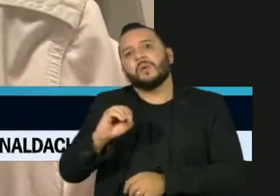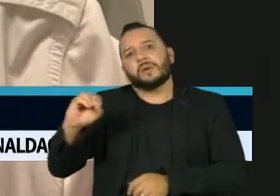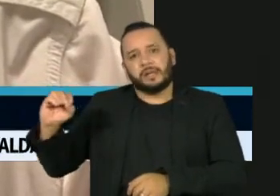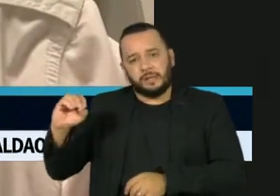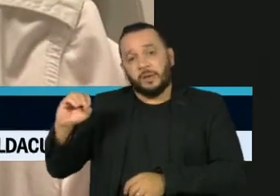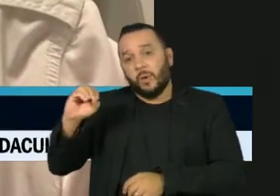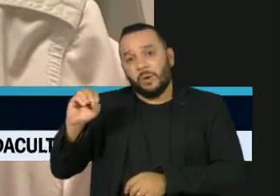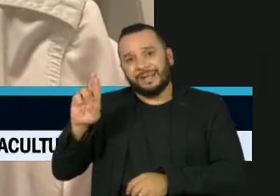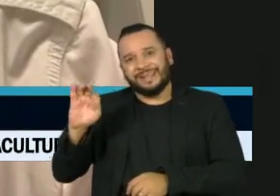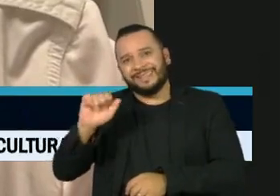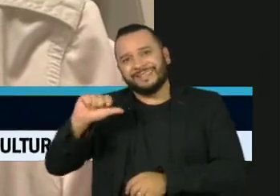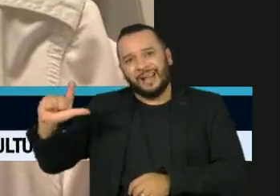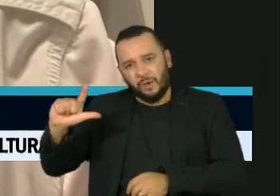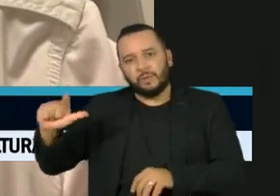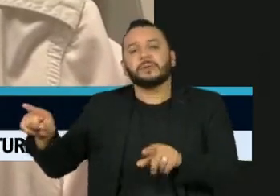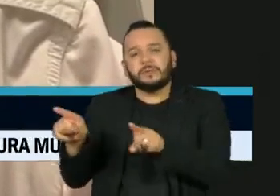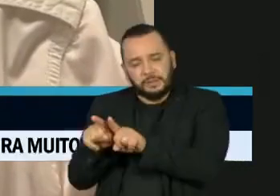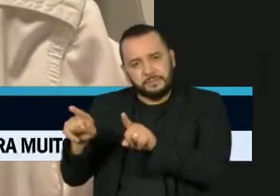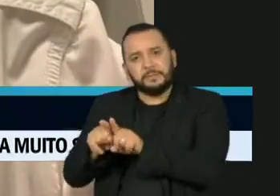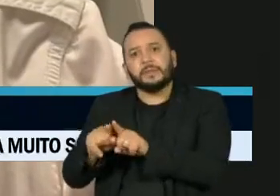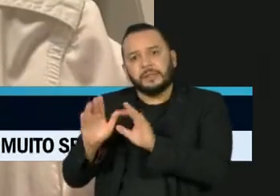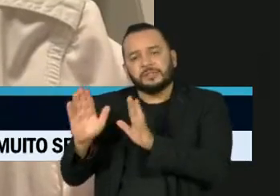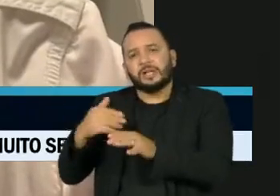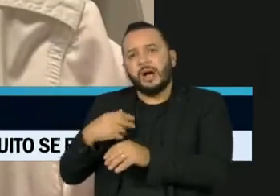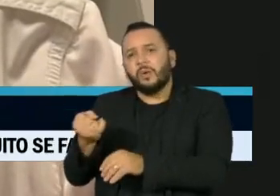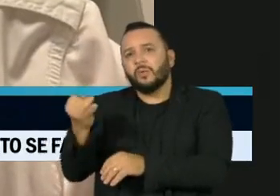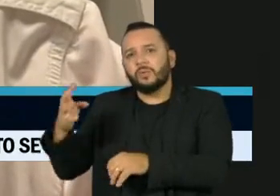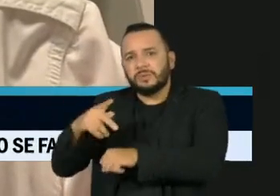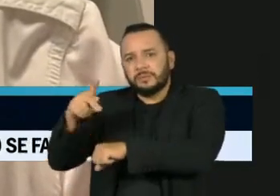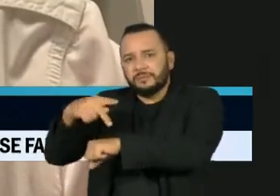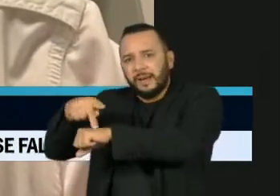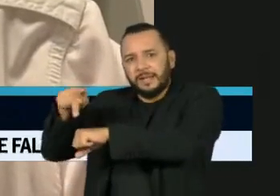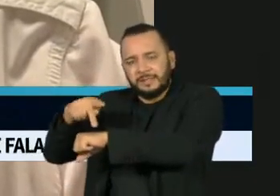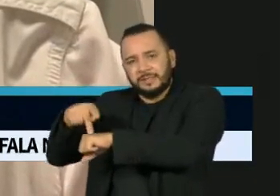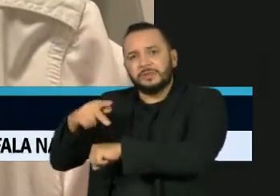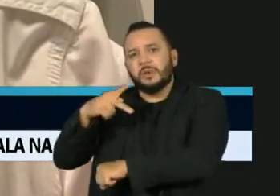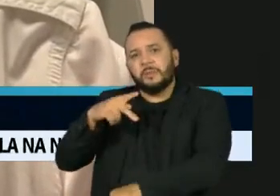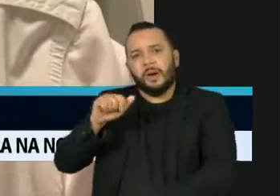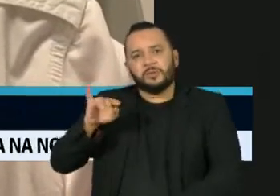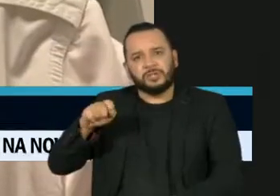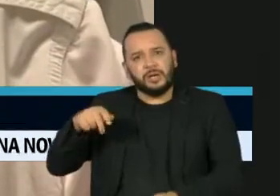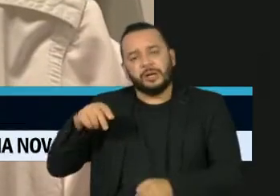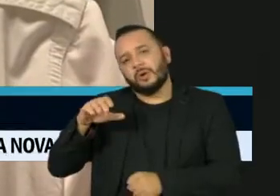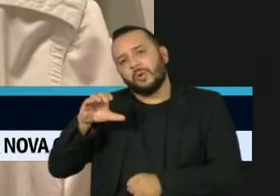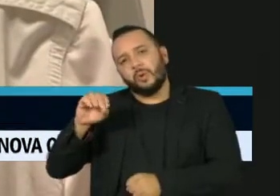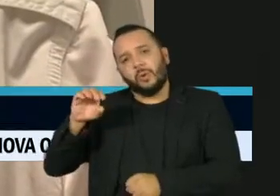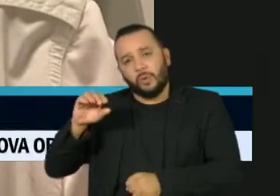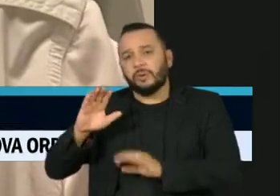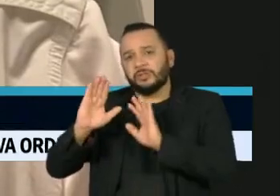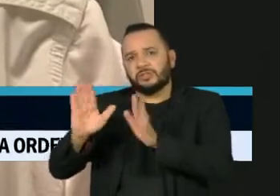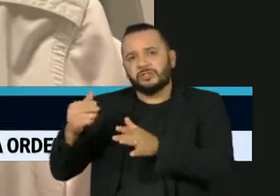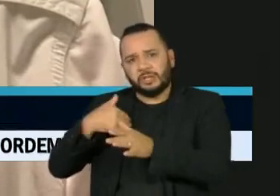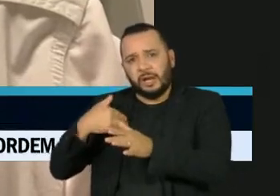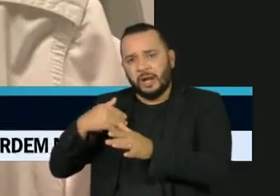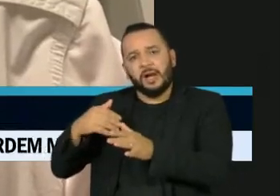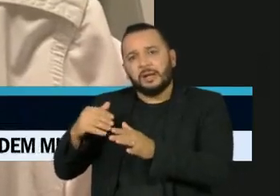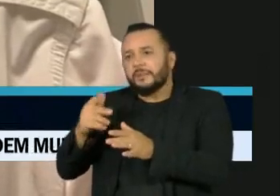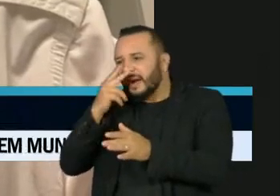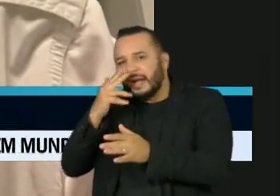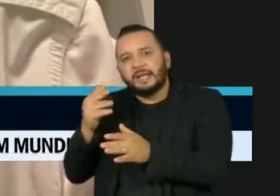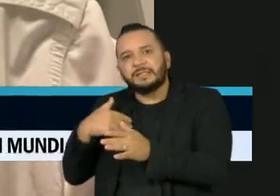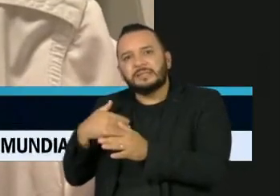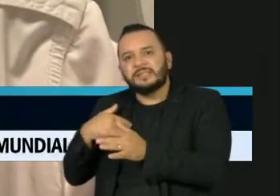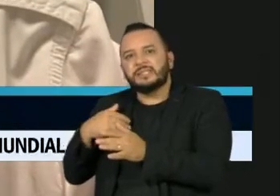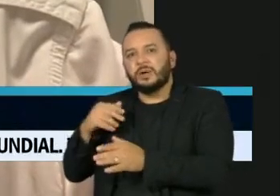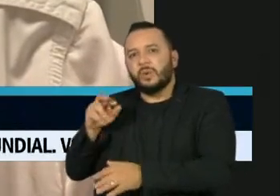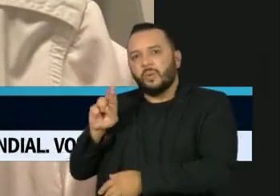Europa Oriental e mais os países do Báltico, à mercê da União Soviética, que